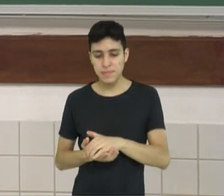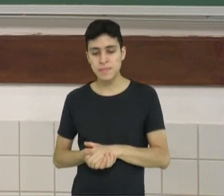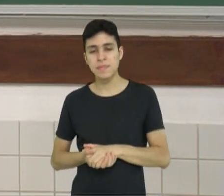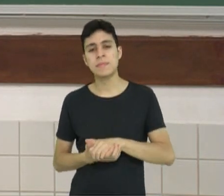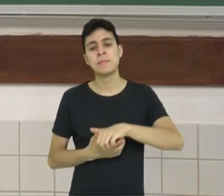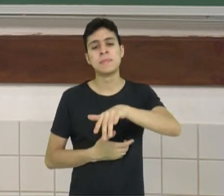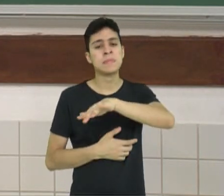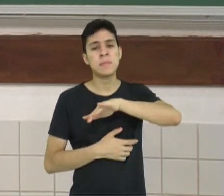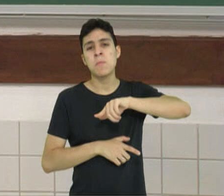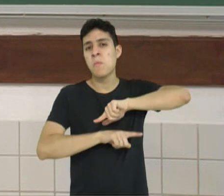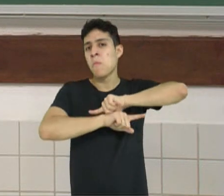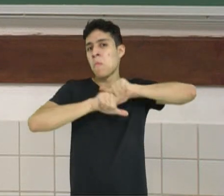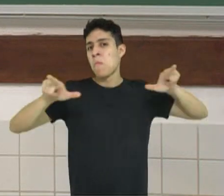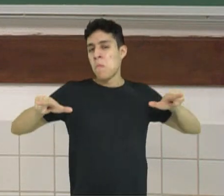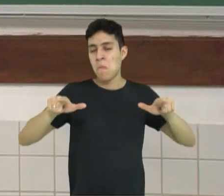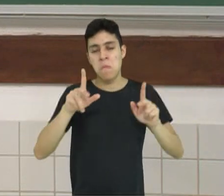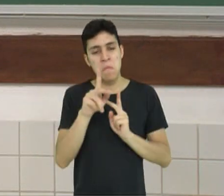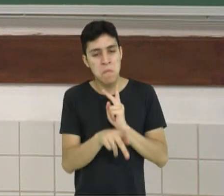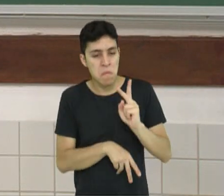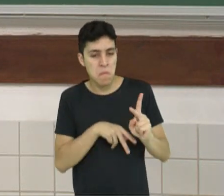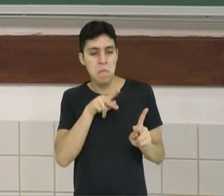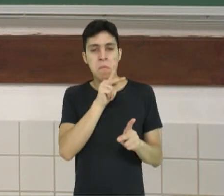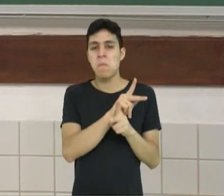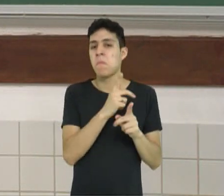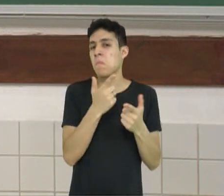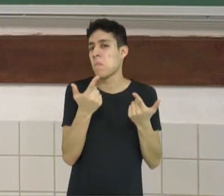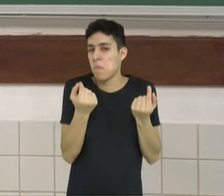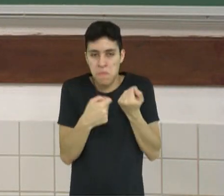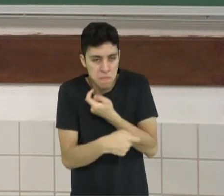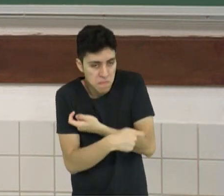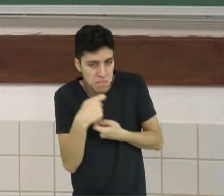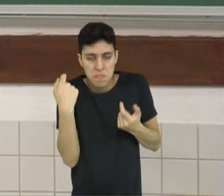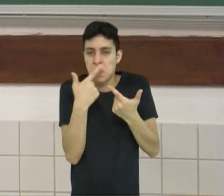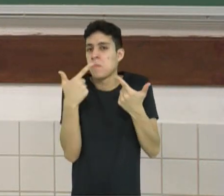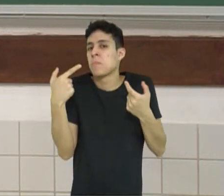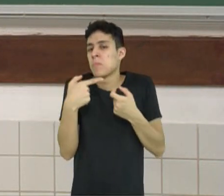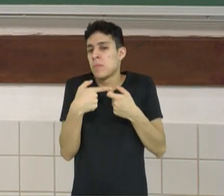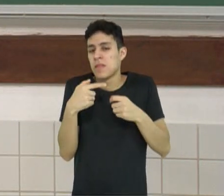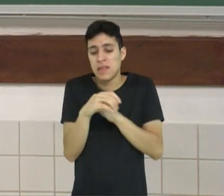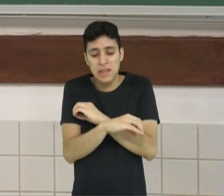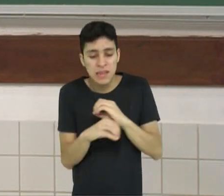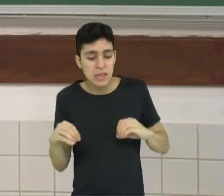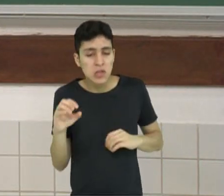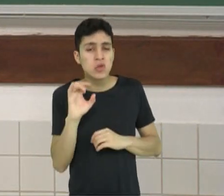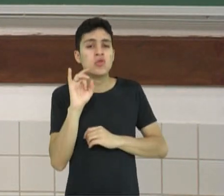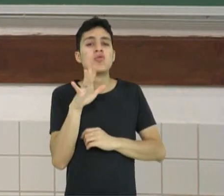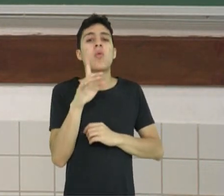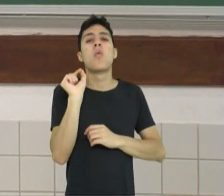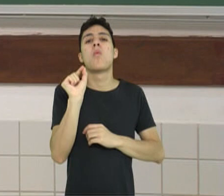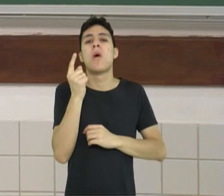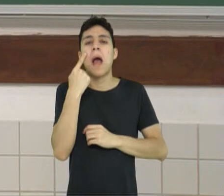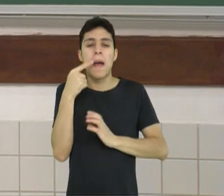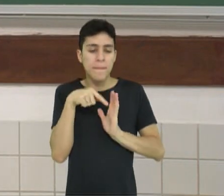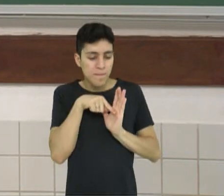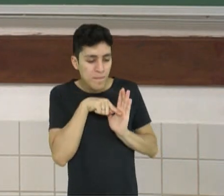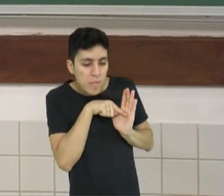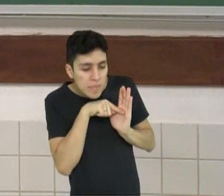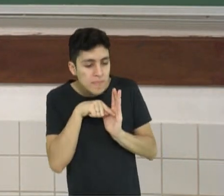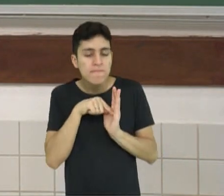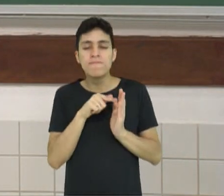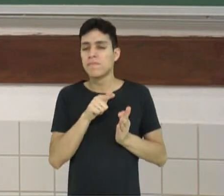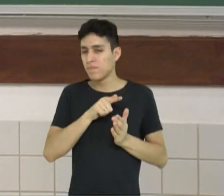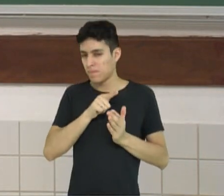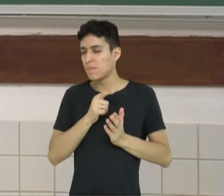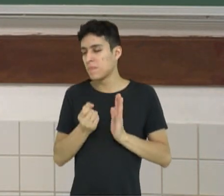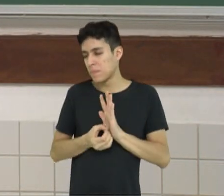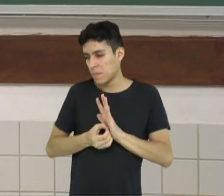não existe população, não tem economia, não tem dinâmica urbana, não tem cidades, né? O que encontramos lá são pesquisadores, temos uma grande